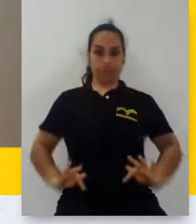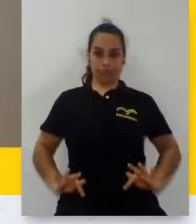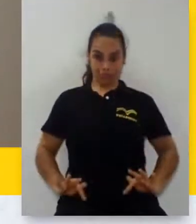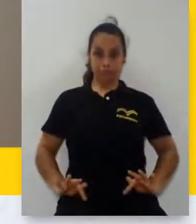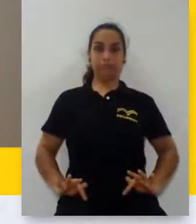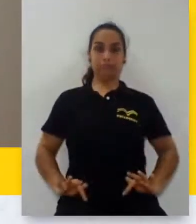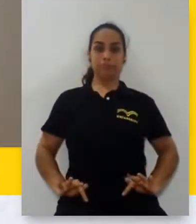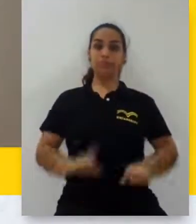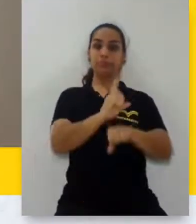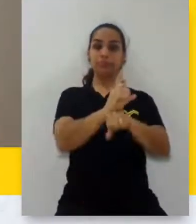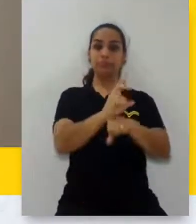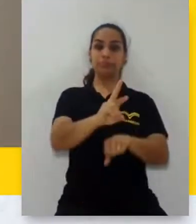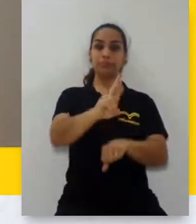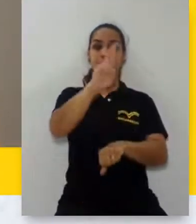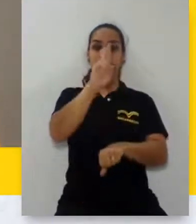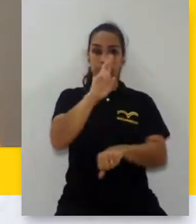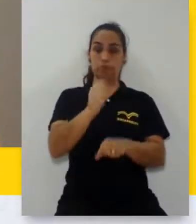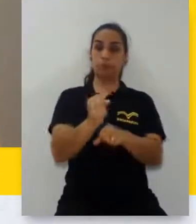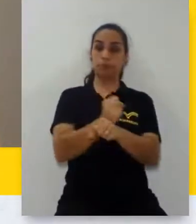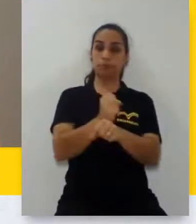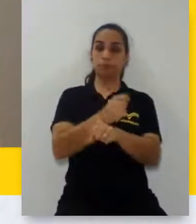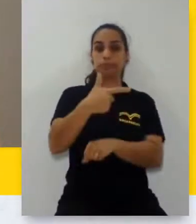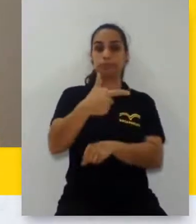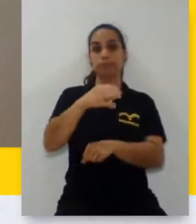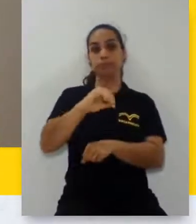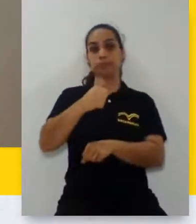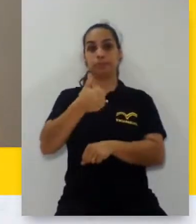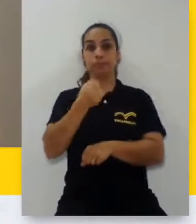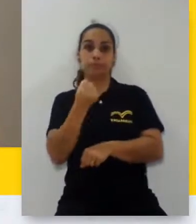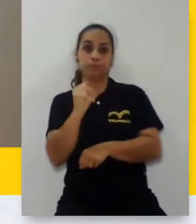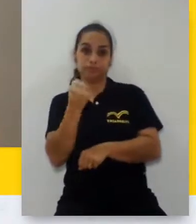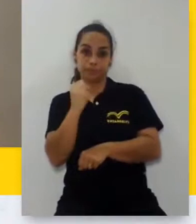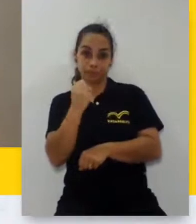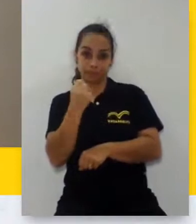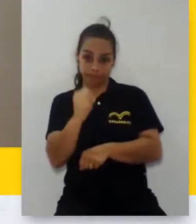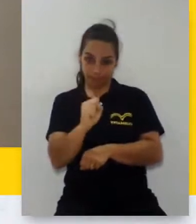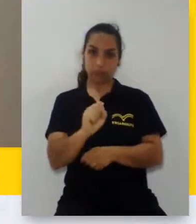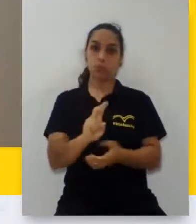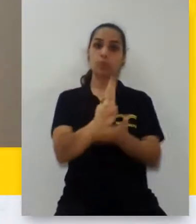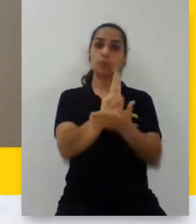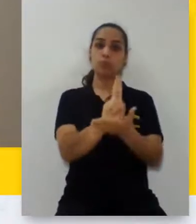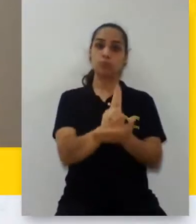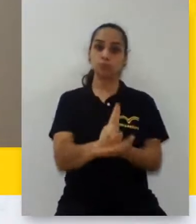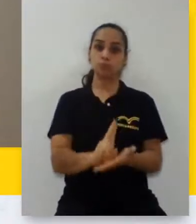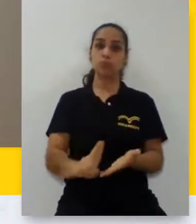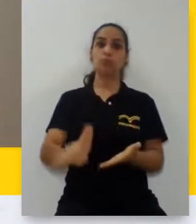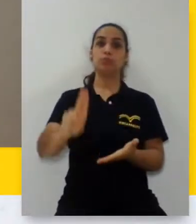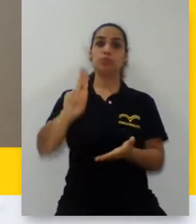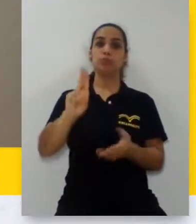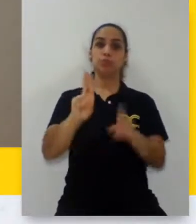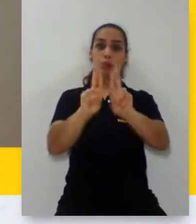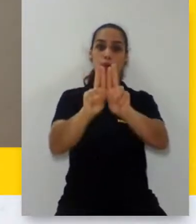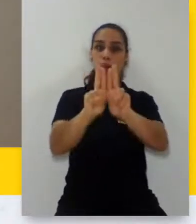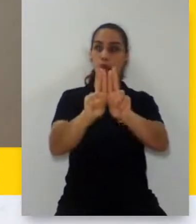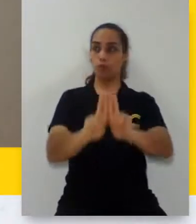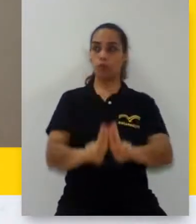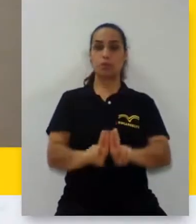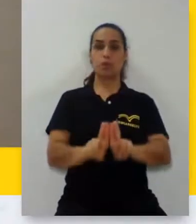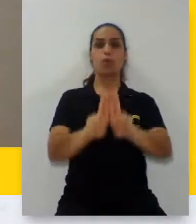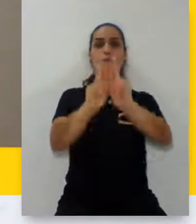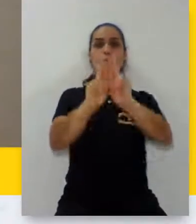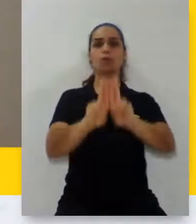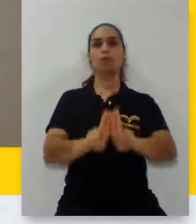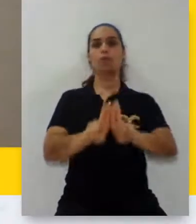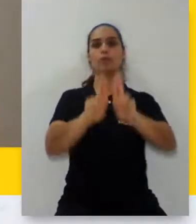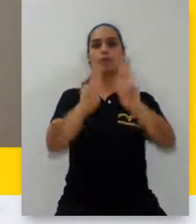em 2018 pela Universidade Federal de Santa Catarina, realizado em parceria com a